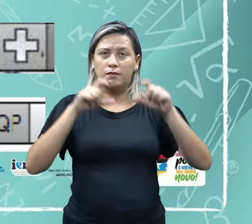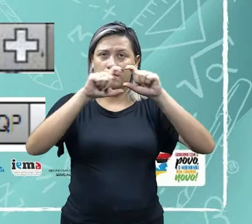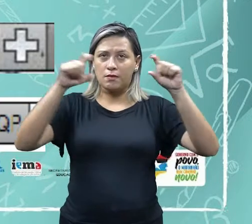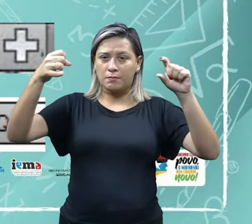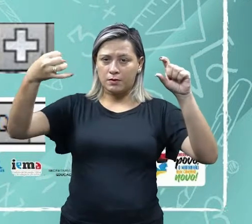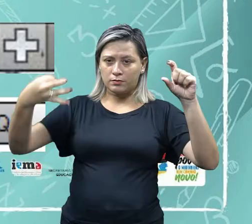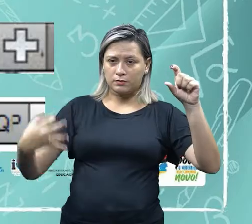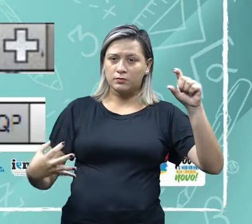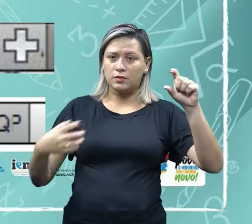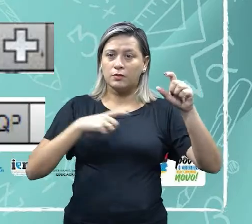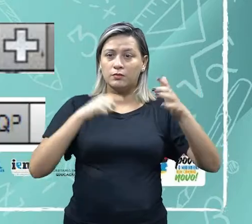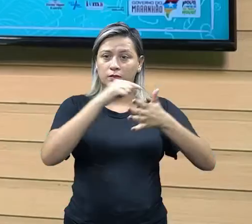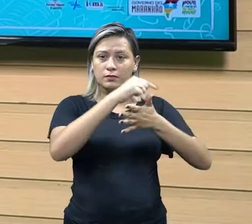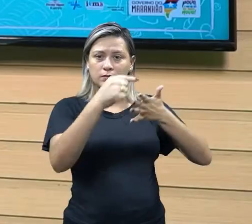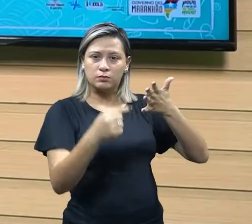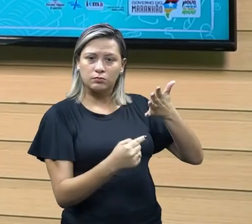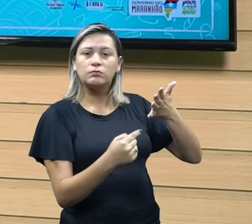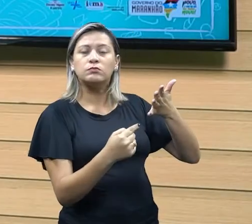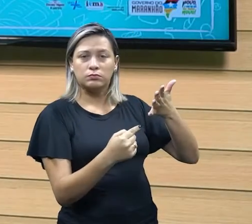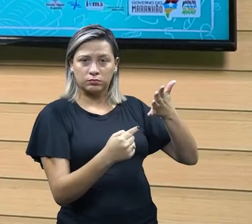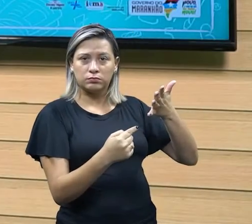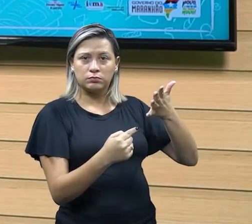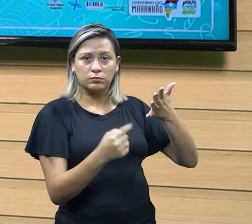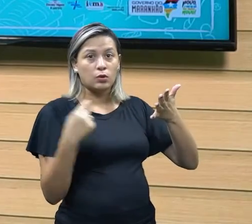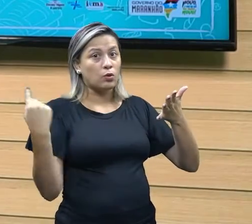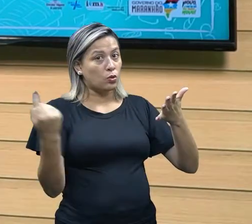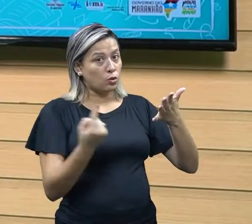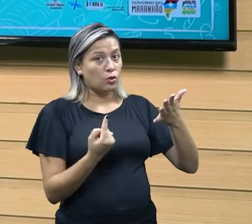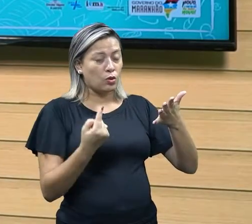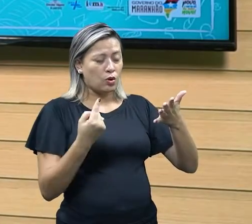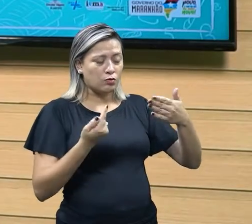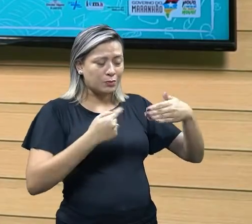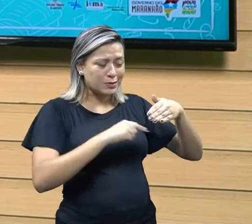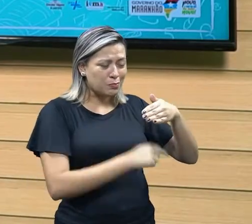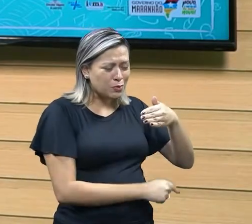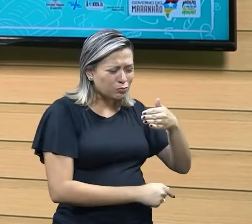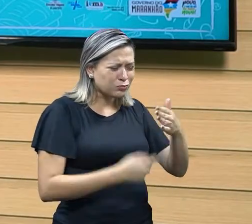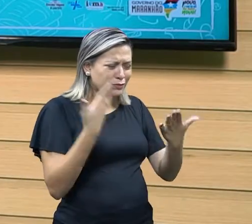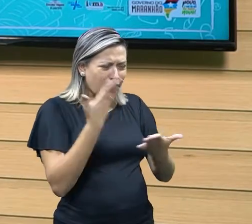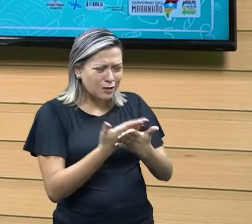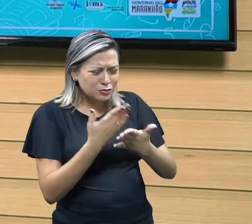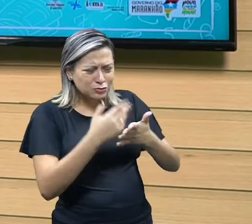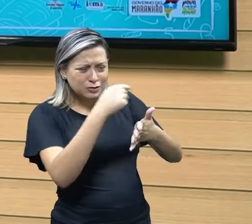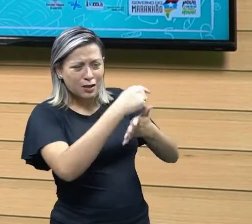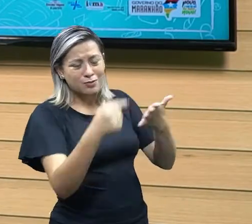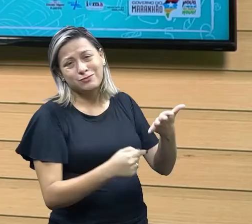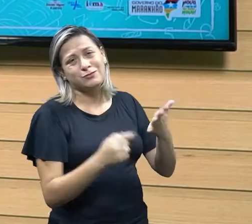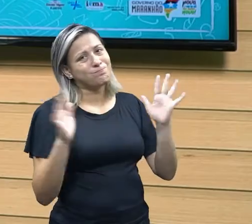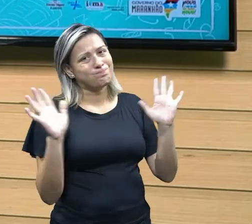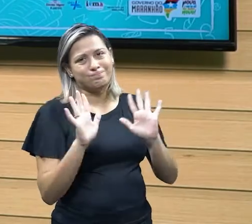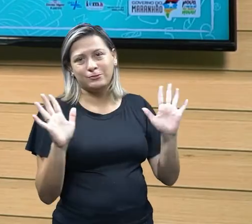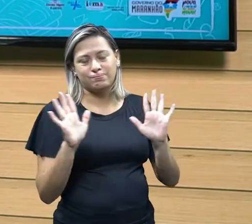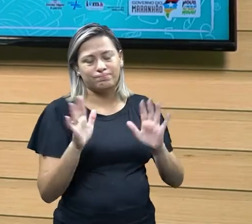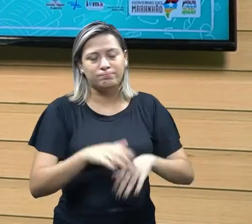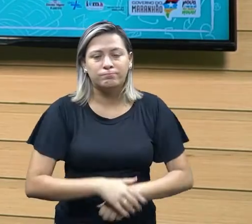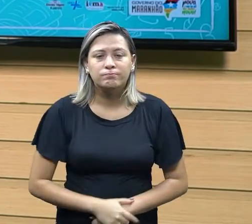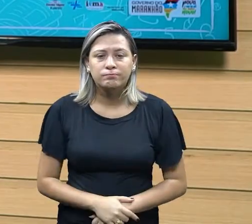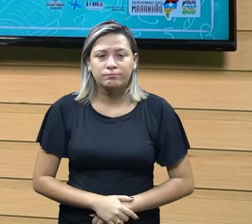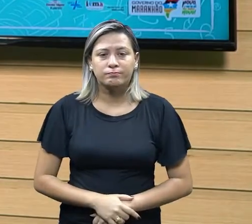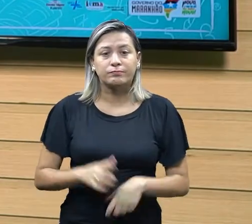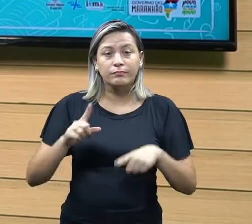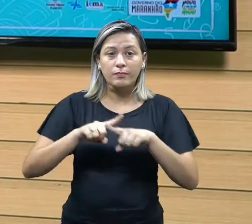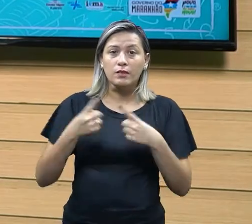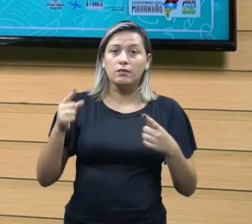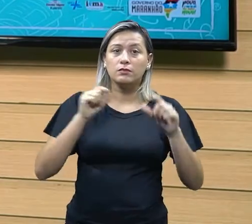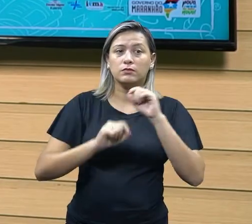divide em 5 grupos. Nós não vamos falar sobre todos os 5, tá? Não vai dar tempo de falar sobre tudo, mas nós